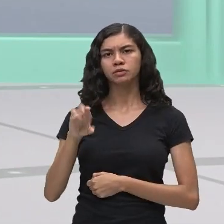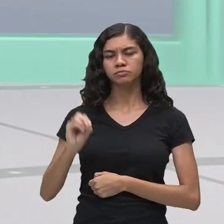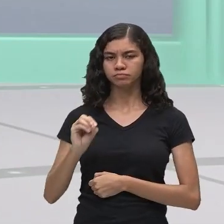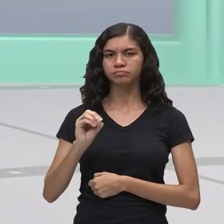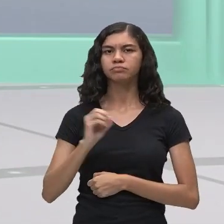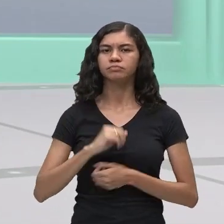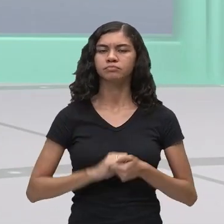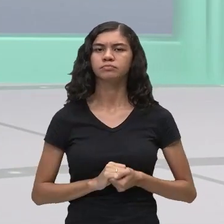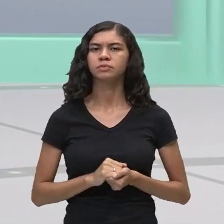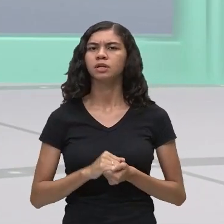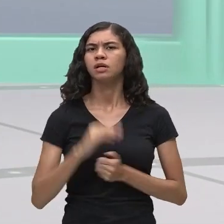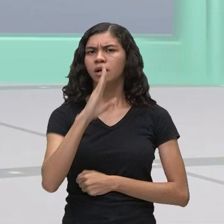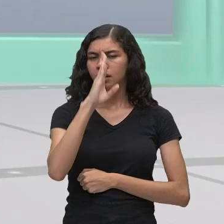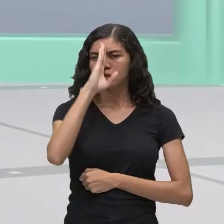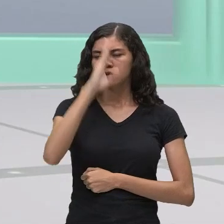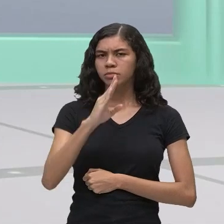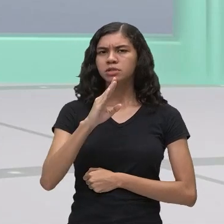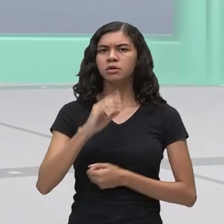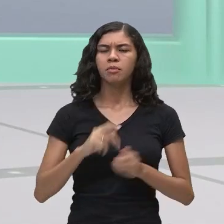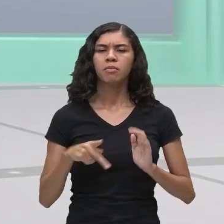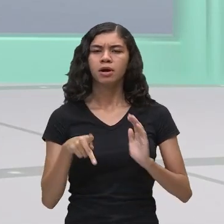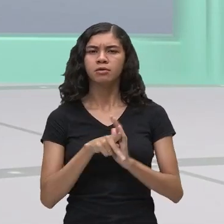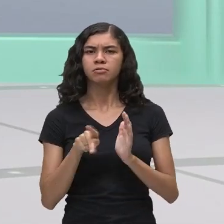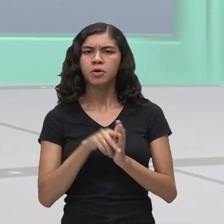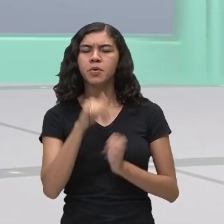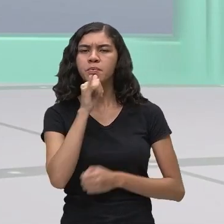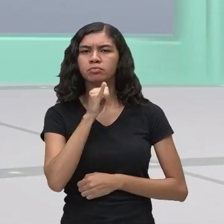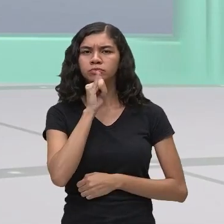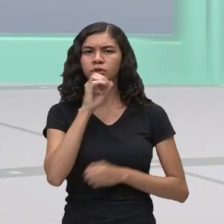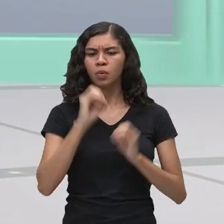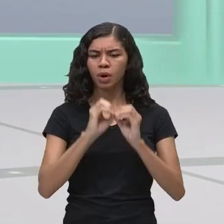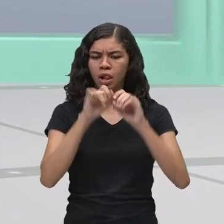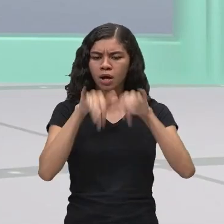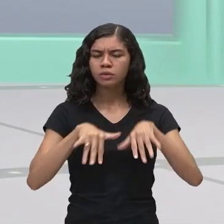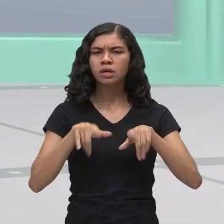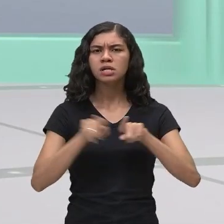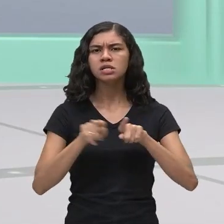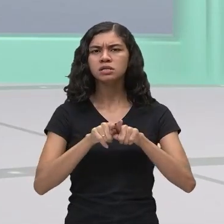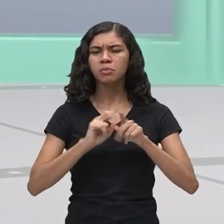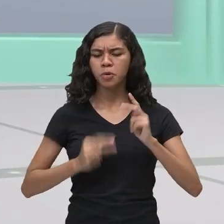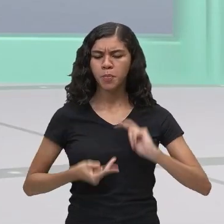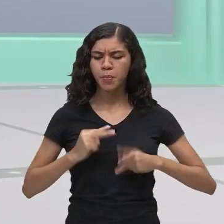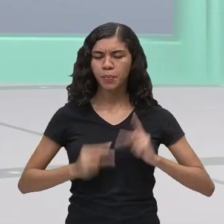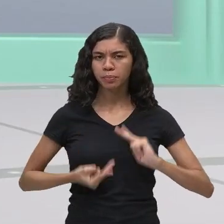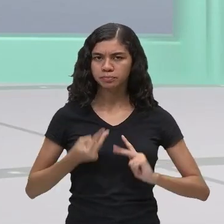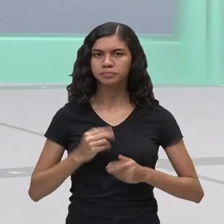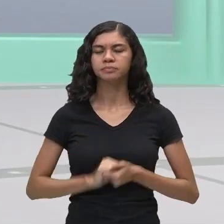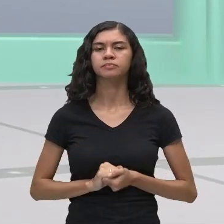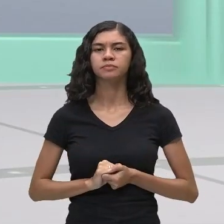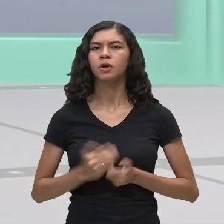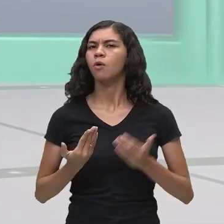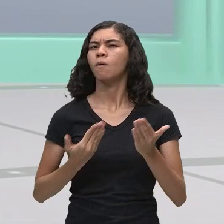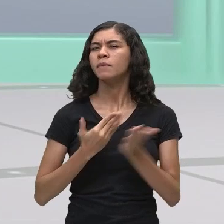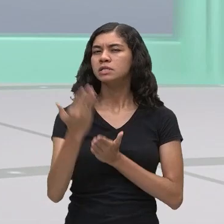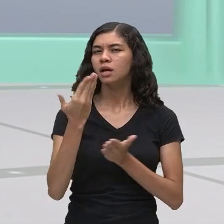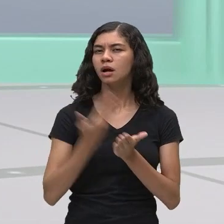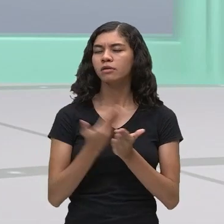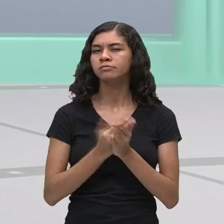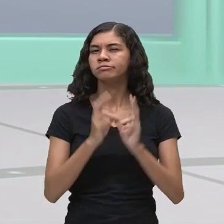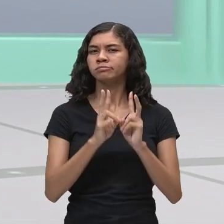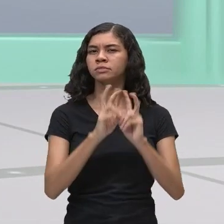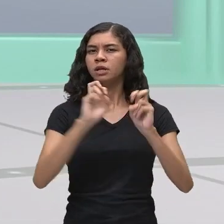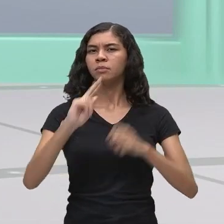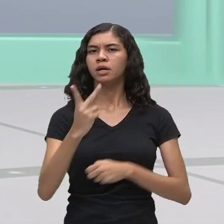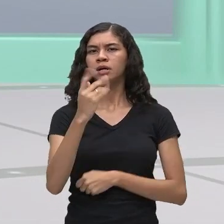as principais glândulas e os principais hormônios por elas produzidos. Começamos a nossa aula falando sobre a hipófise, que é